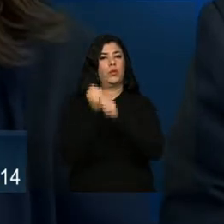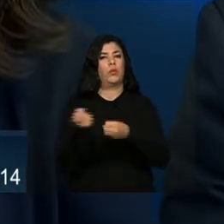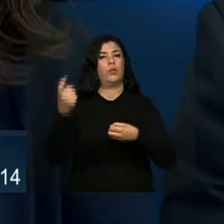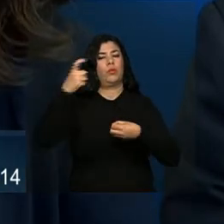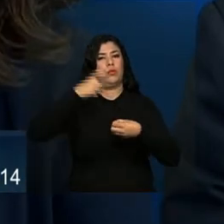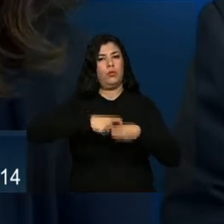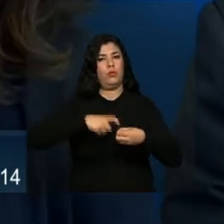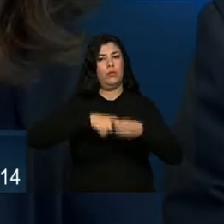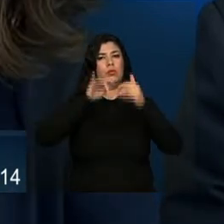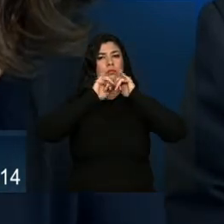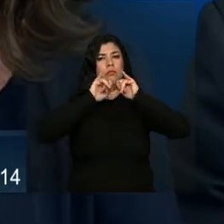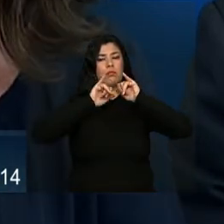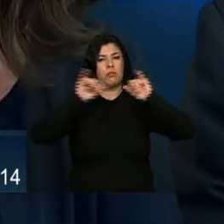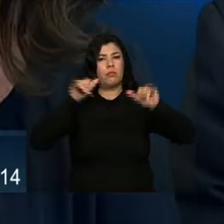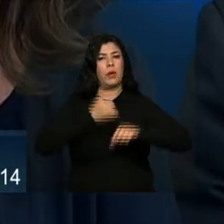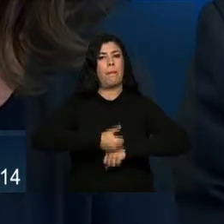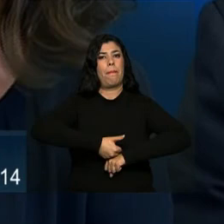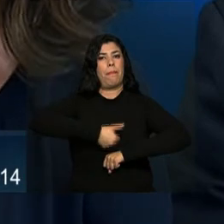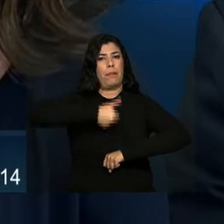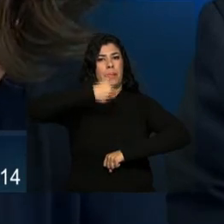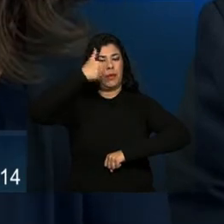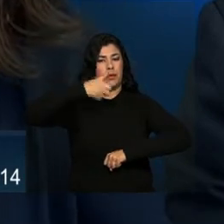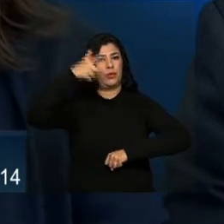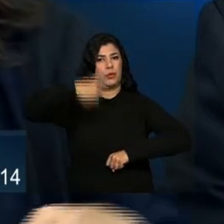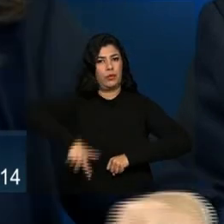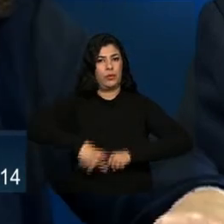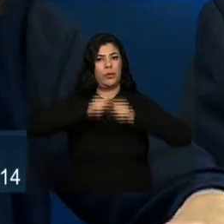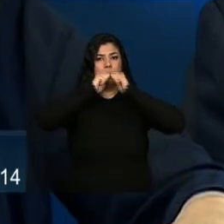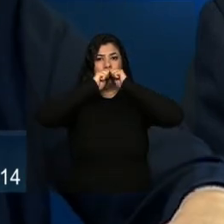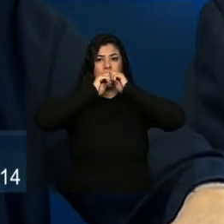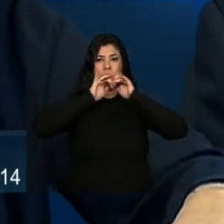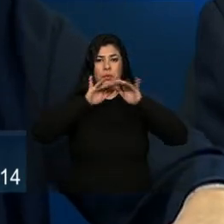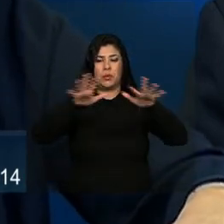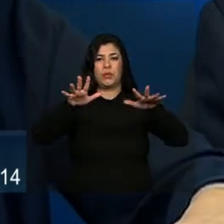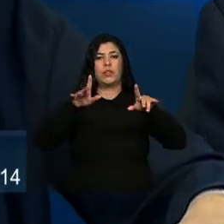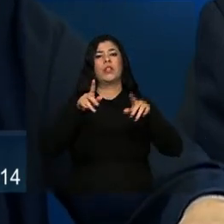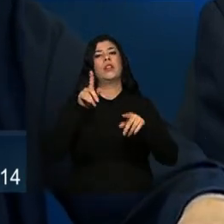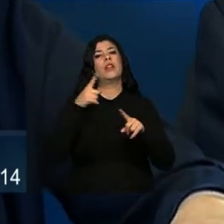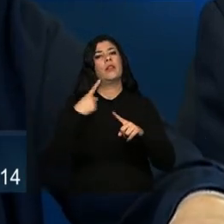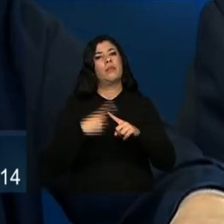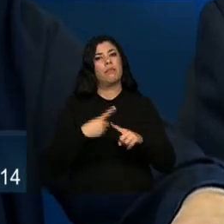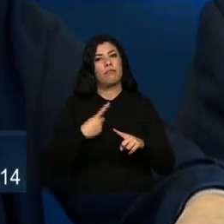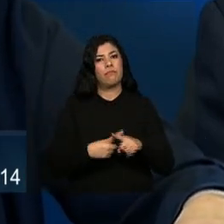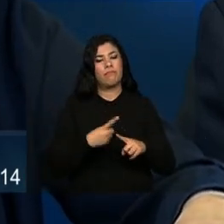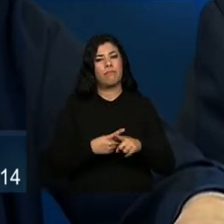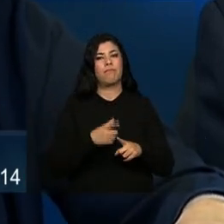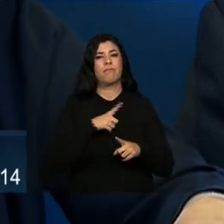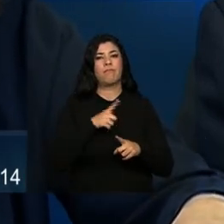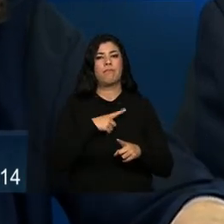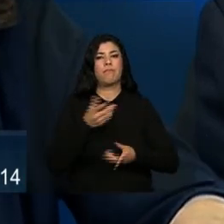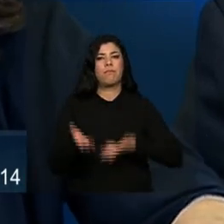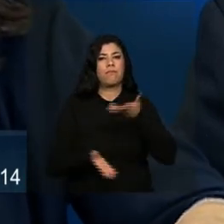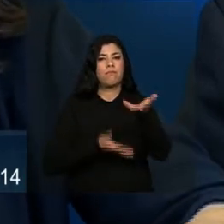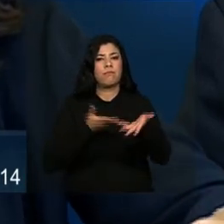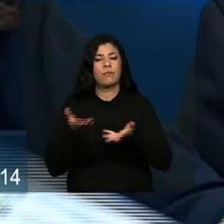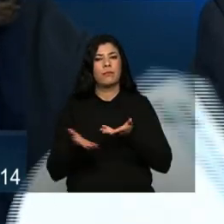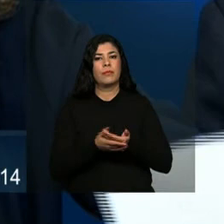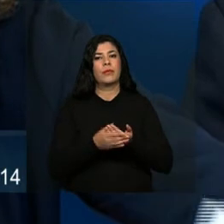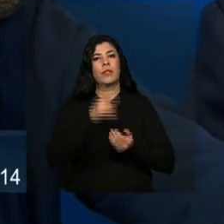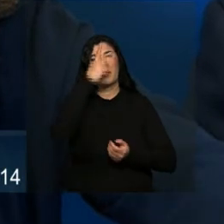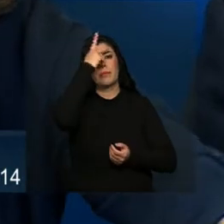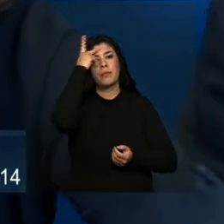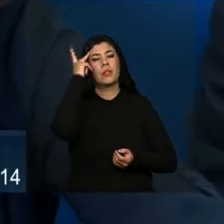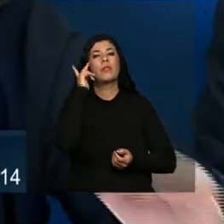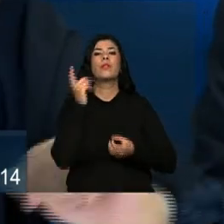a empresa sofístico campanha e assim mesmo o índice de de de atendimento por parte